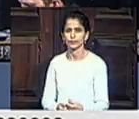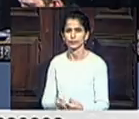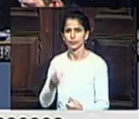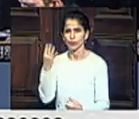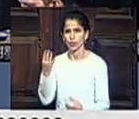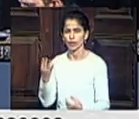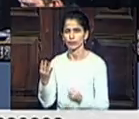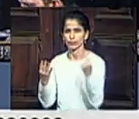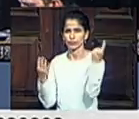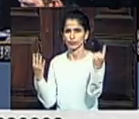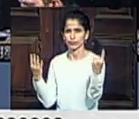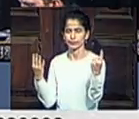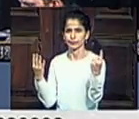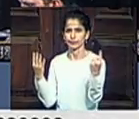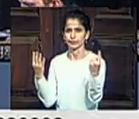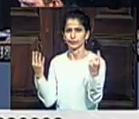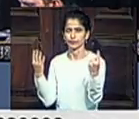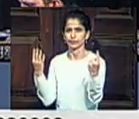4-1.